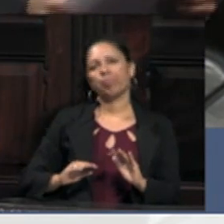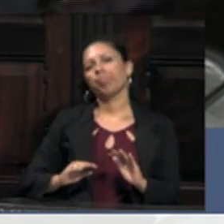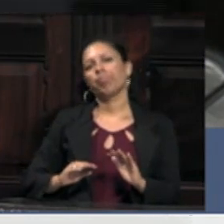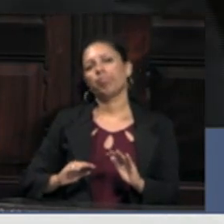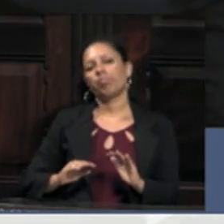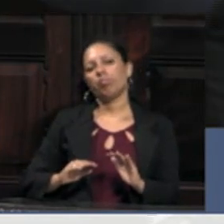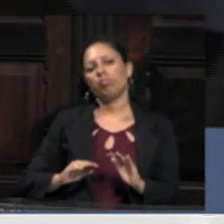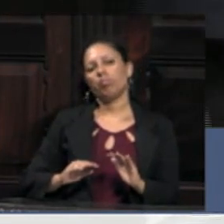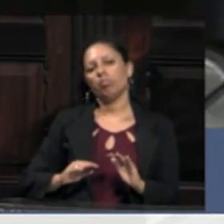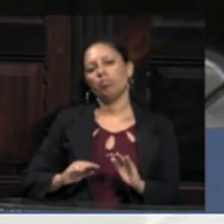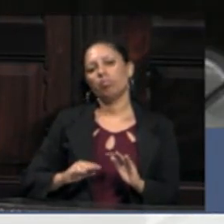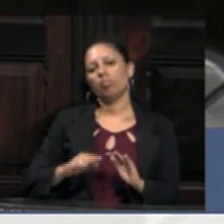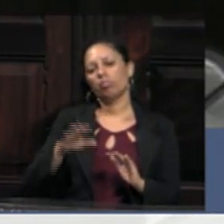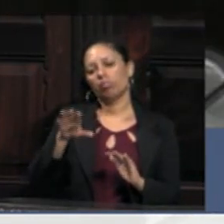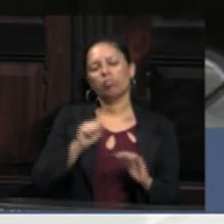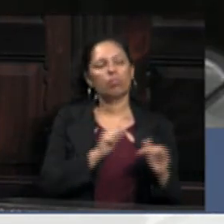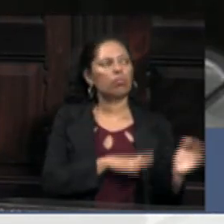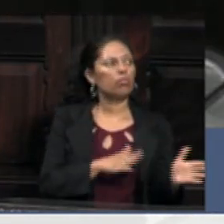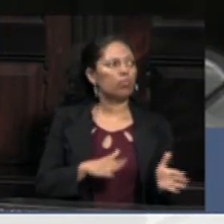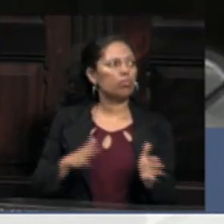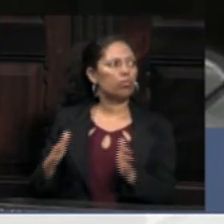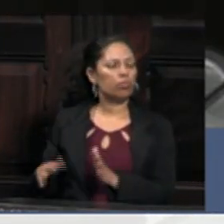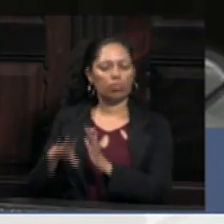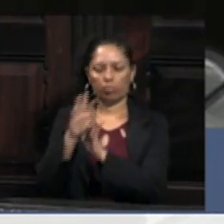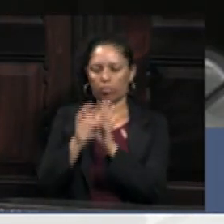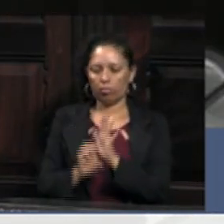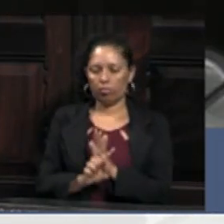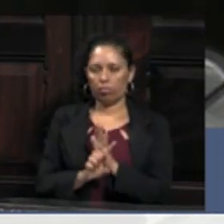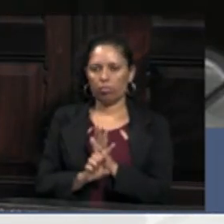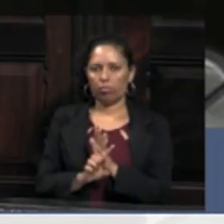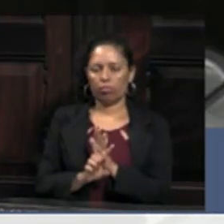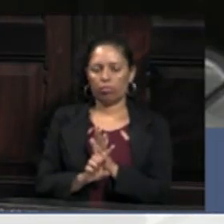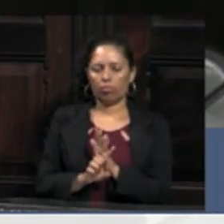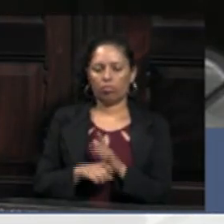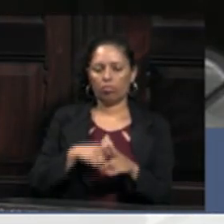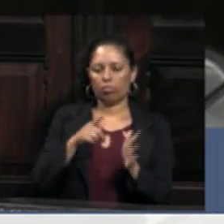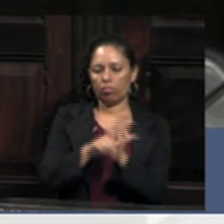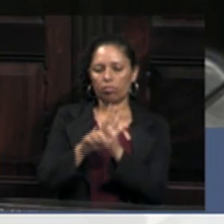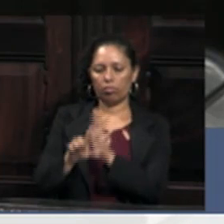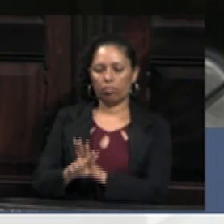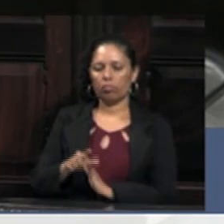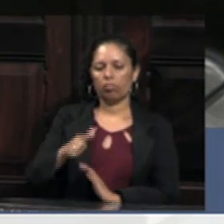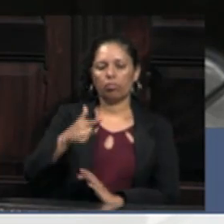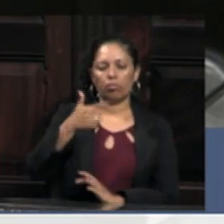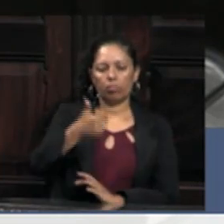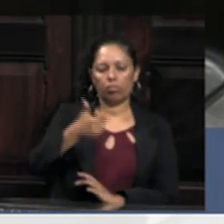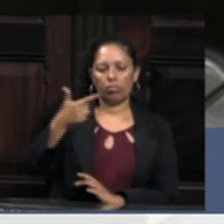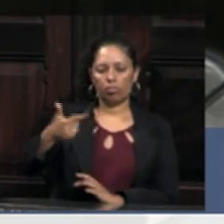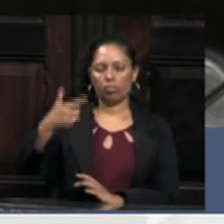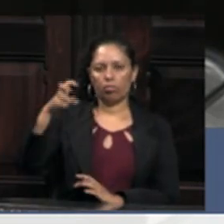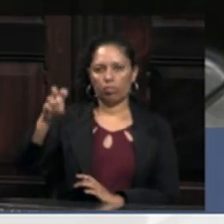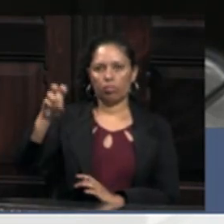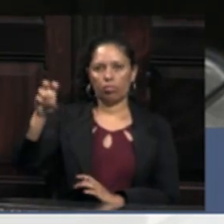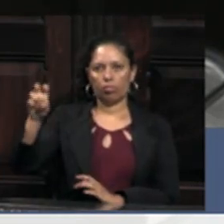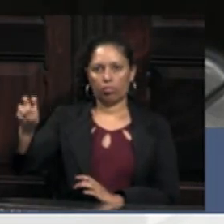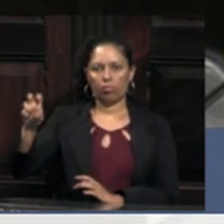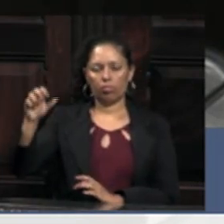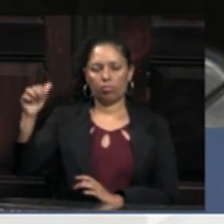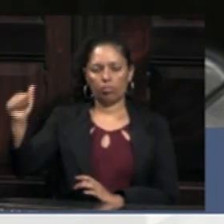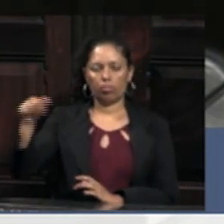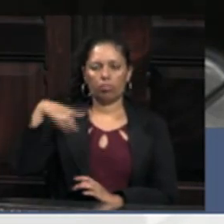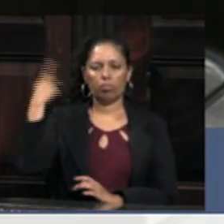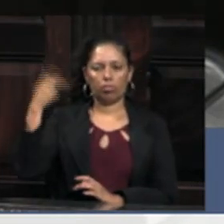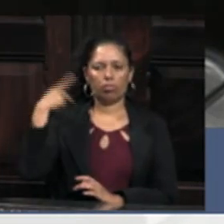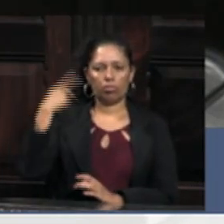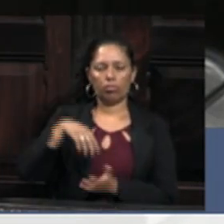O presidente chama os trabalhos à ordem. O projeto recebeu uma emenda e retorna às comissões. Projeto de lei 2255-A de 2016, de autoria do deputado